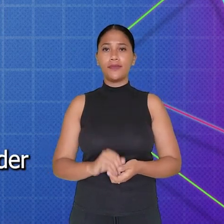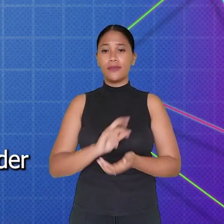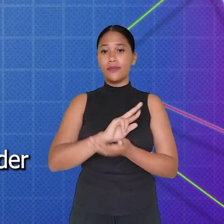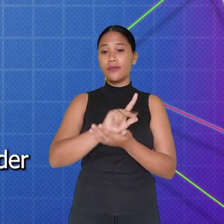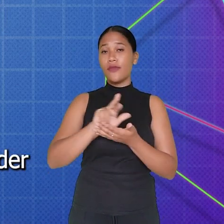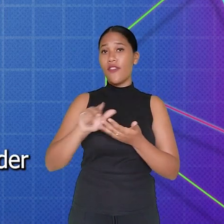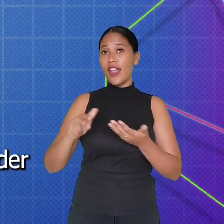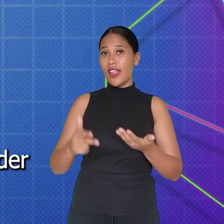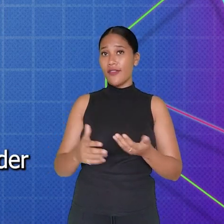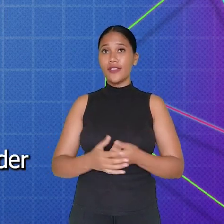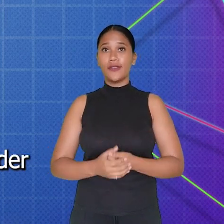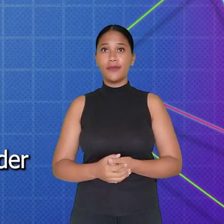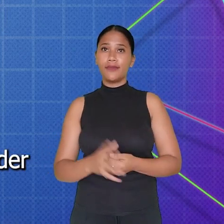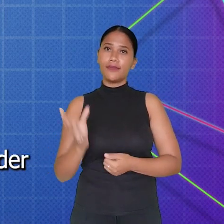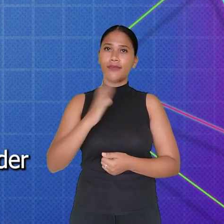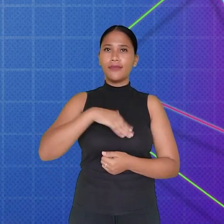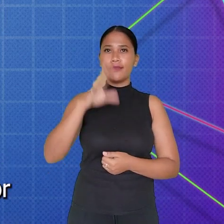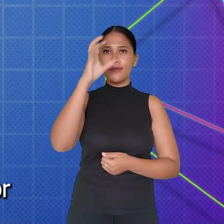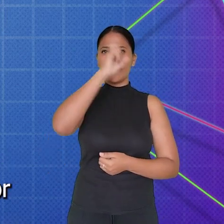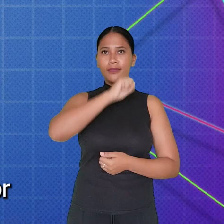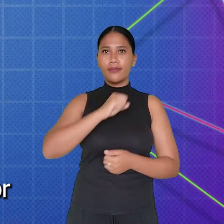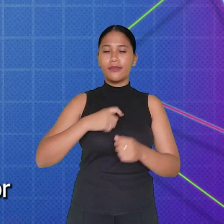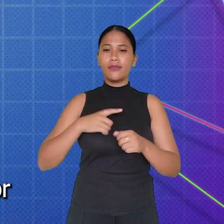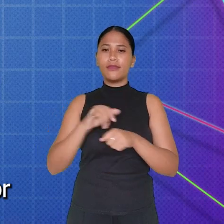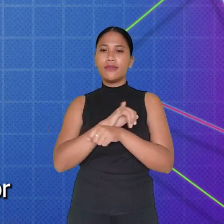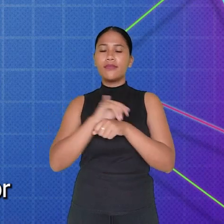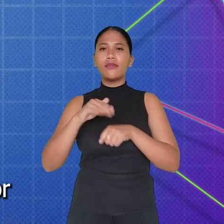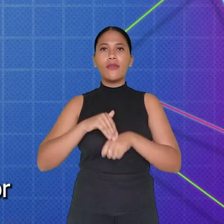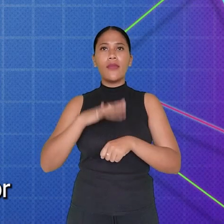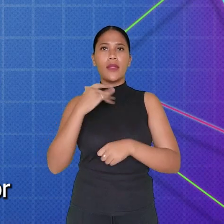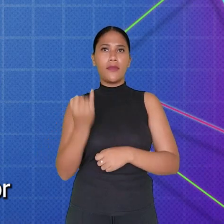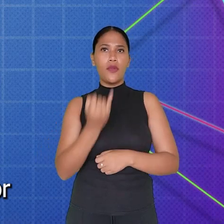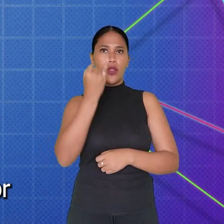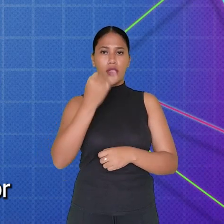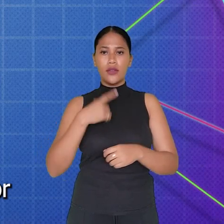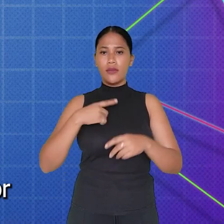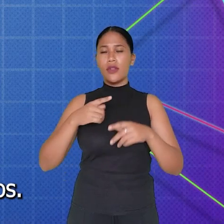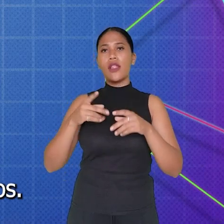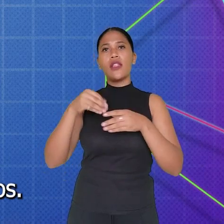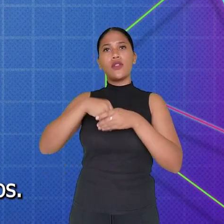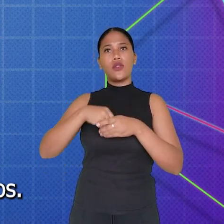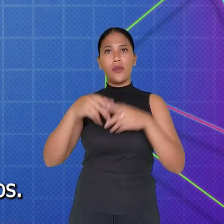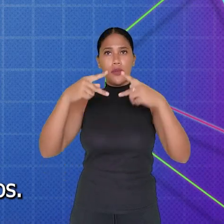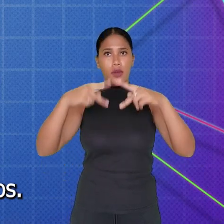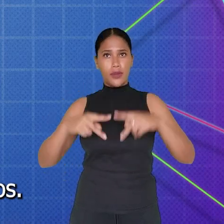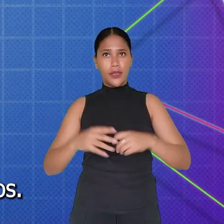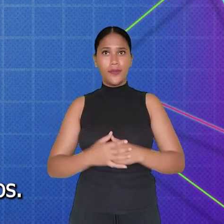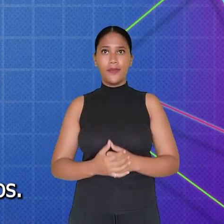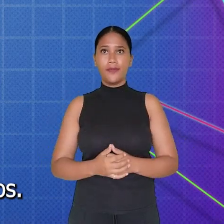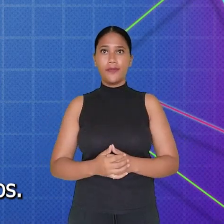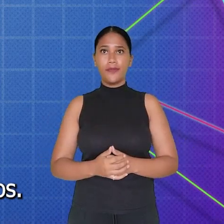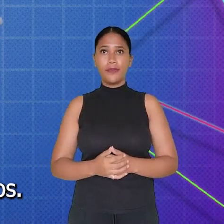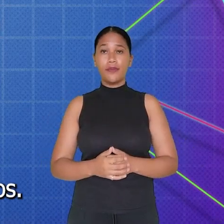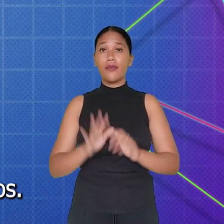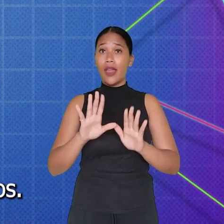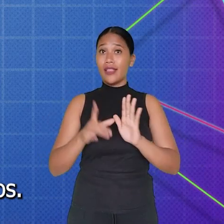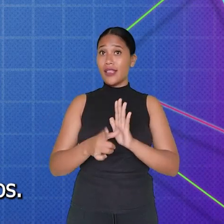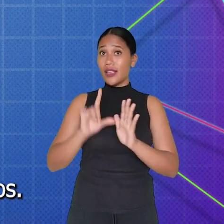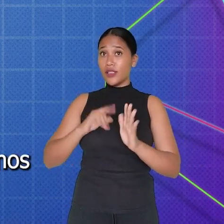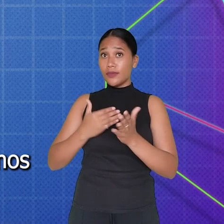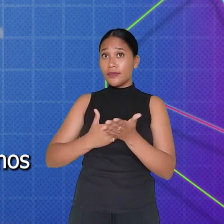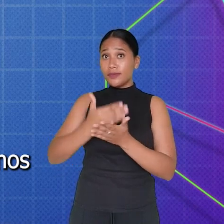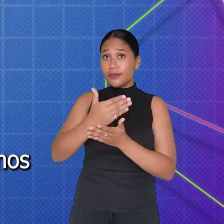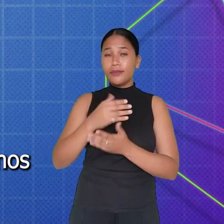importante entender o que são variáveis em programação. Variáveis são espaços na memória do computador que são reservados para armazenar